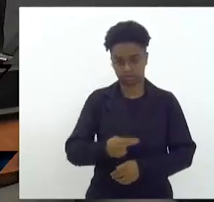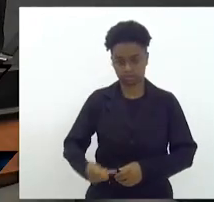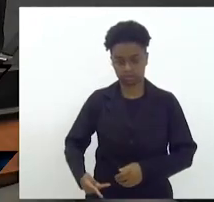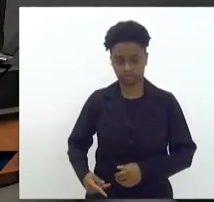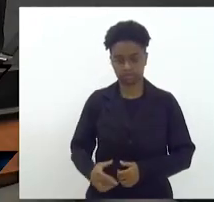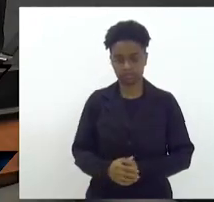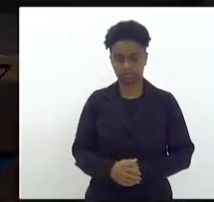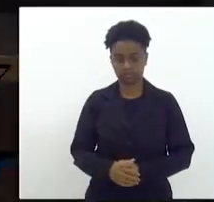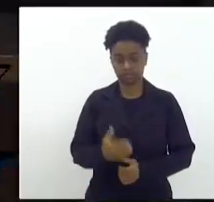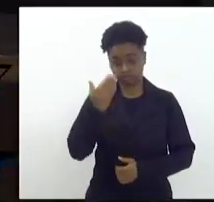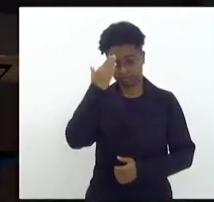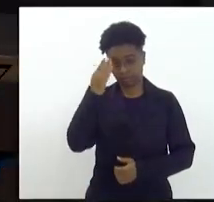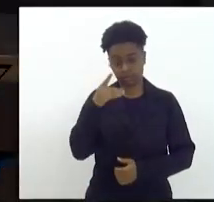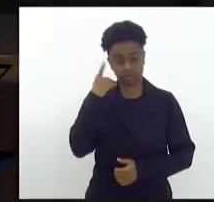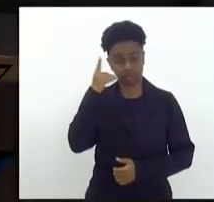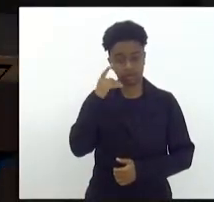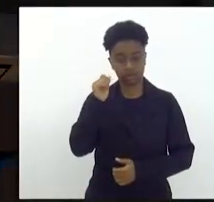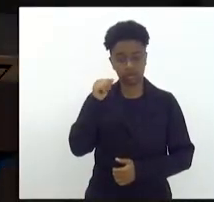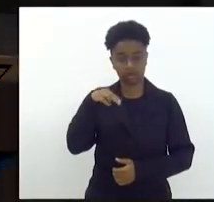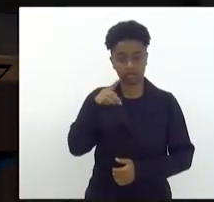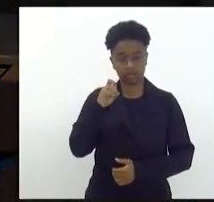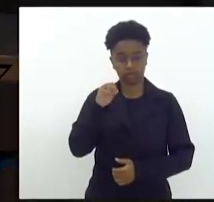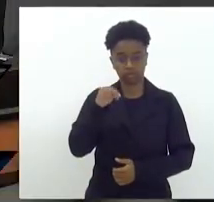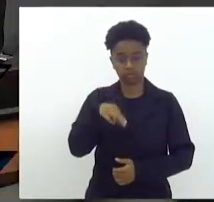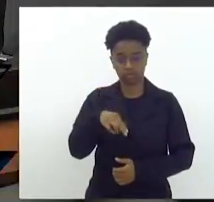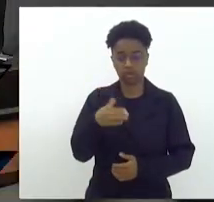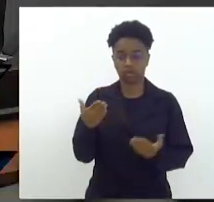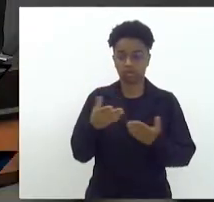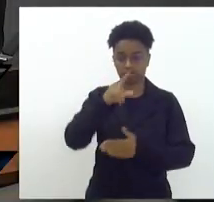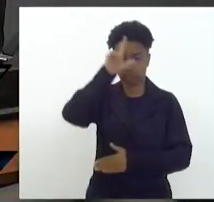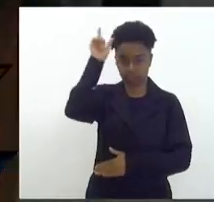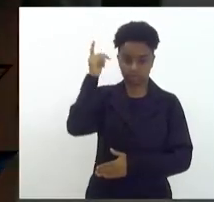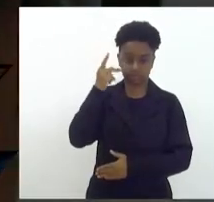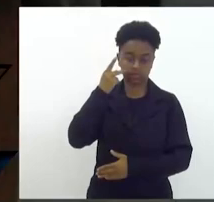Obrigado Deputado antes Deputado Luiz Paulo